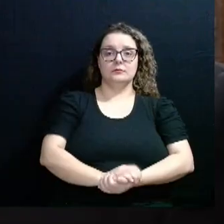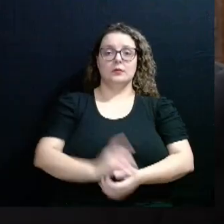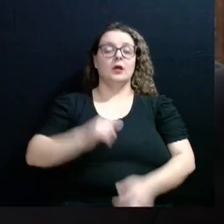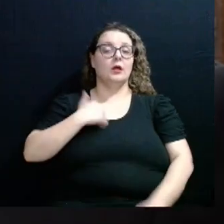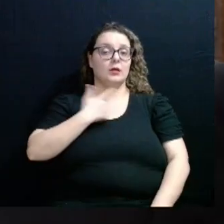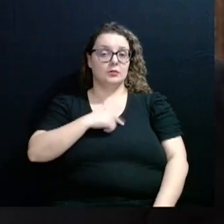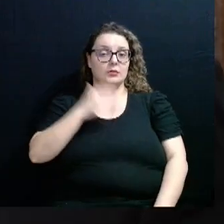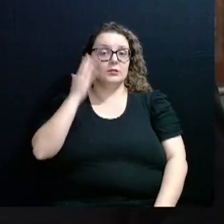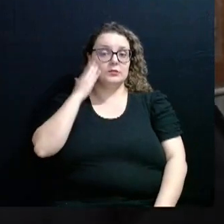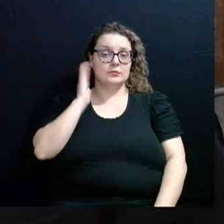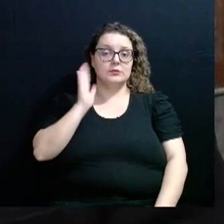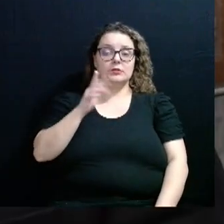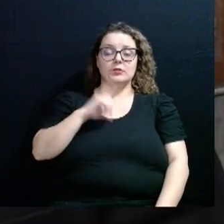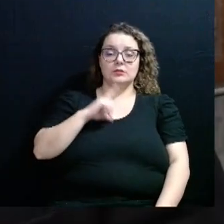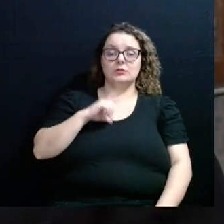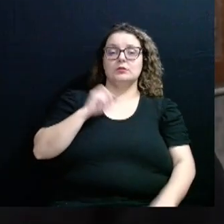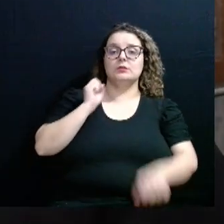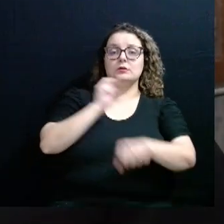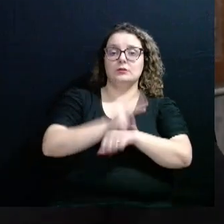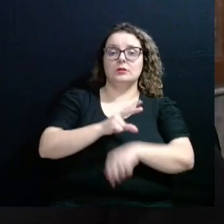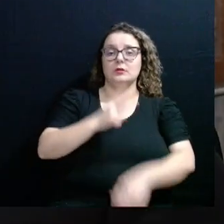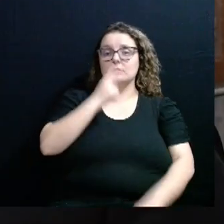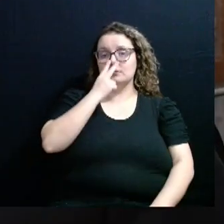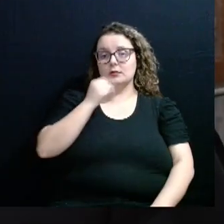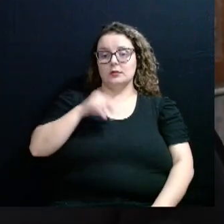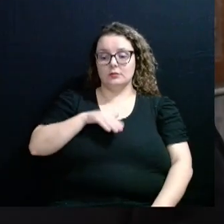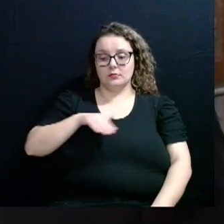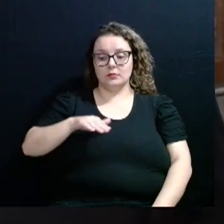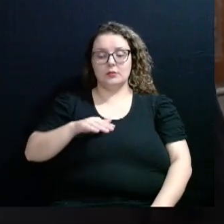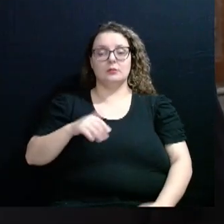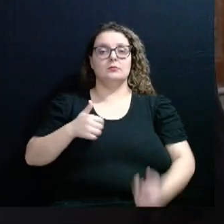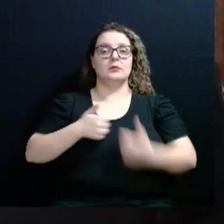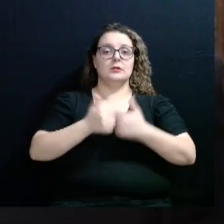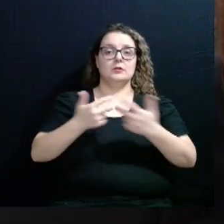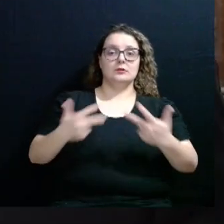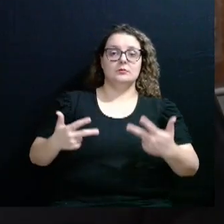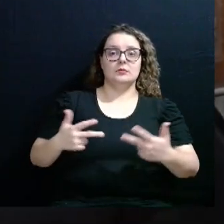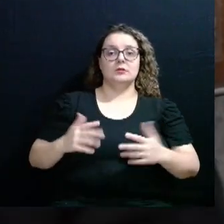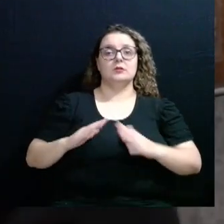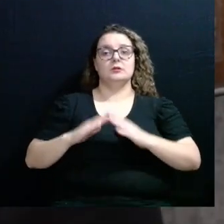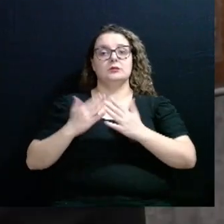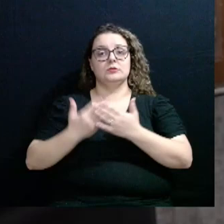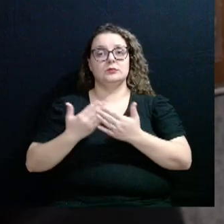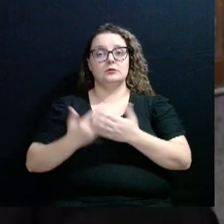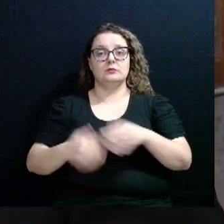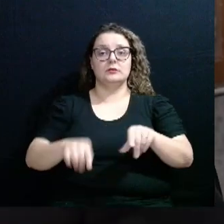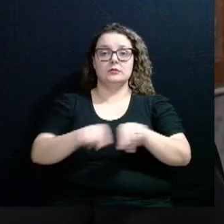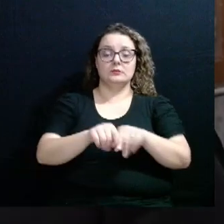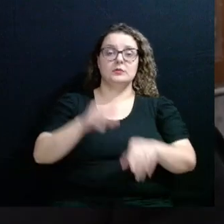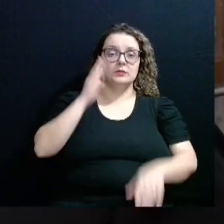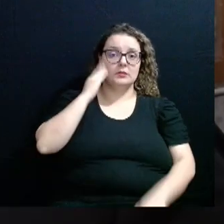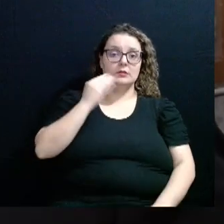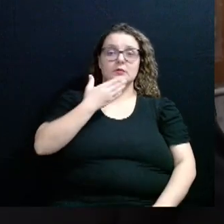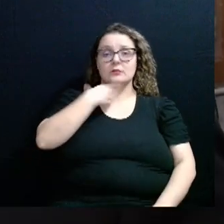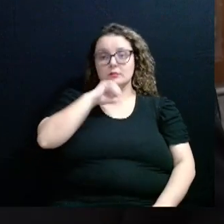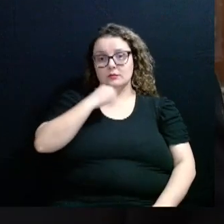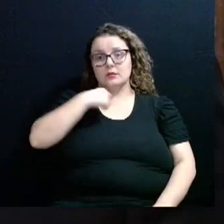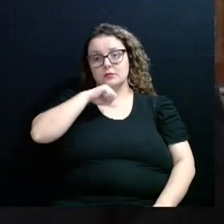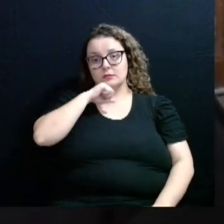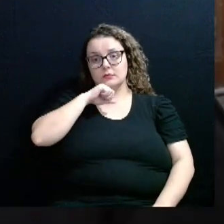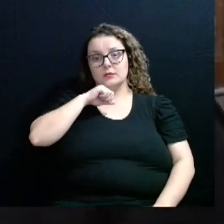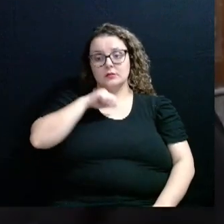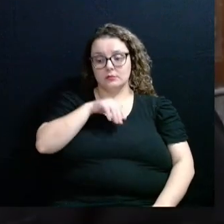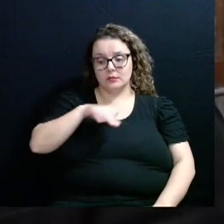existe vaga para vans escolares, para transportes escolares, mas sabemos também que os pais querem parar na porta para buscar seus